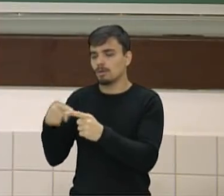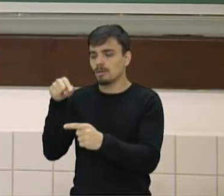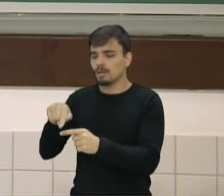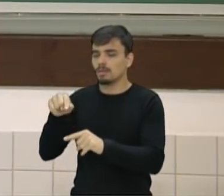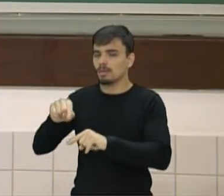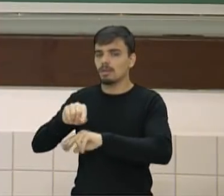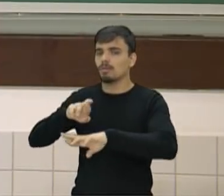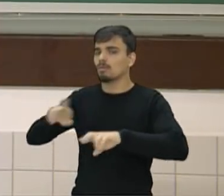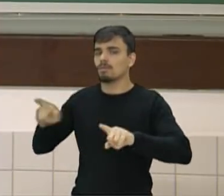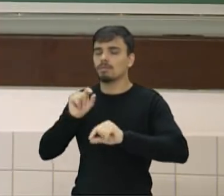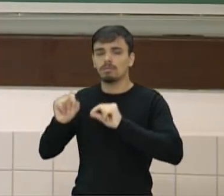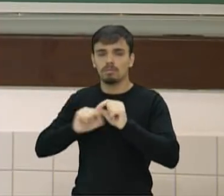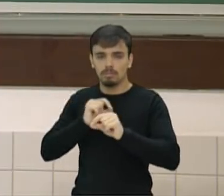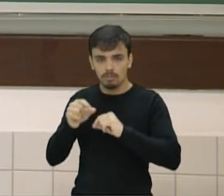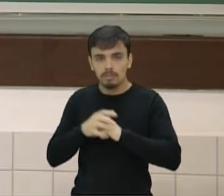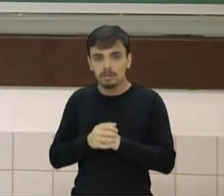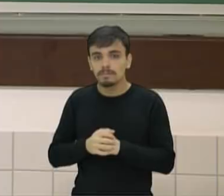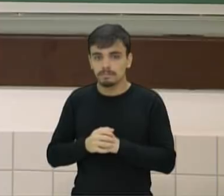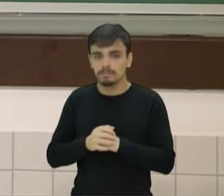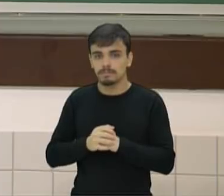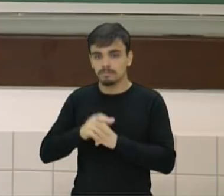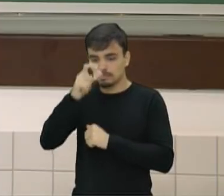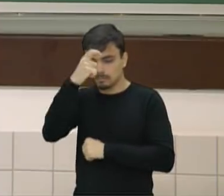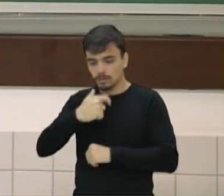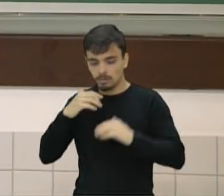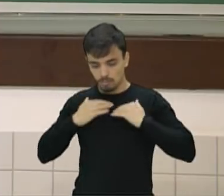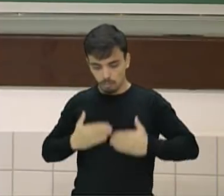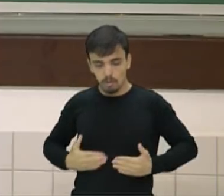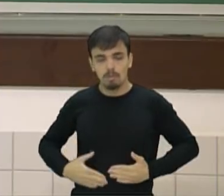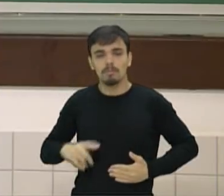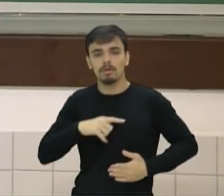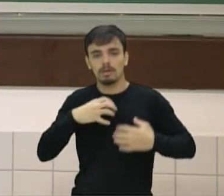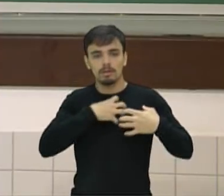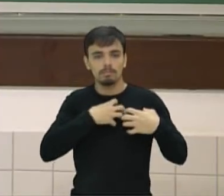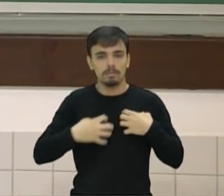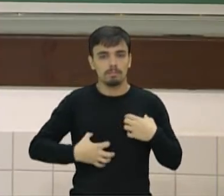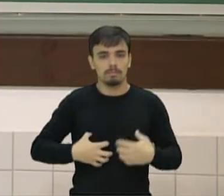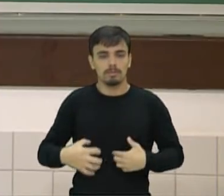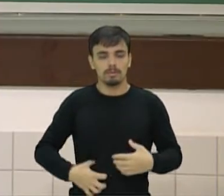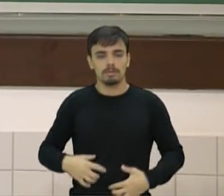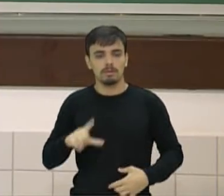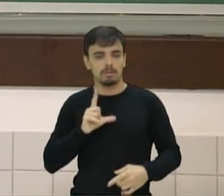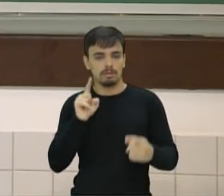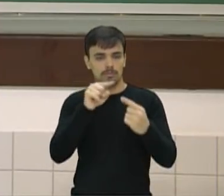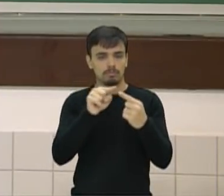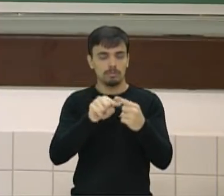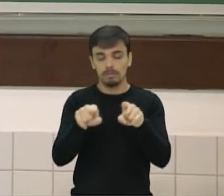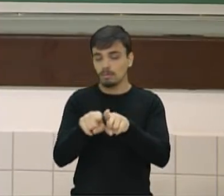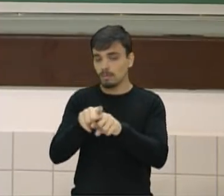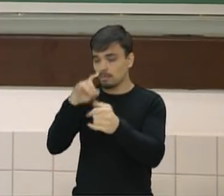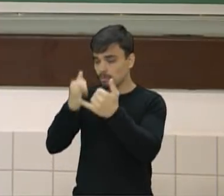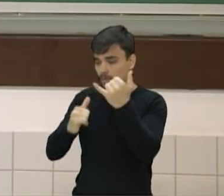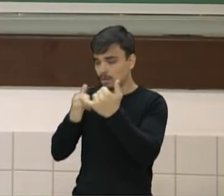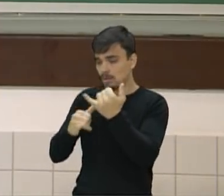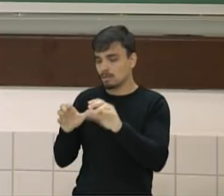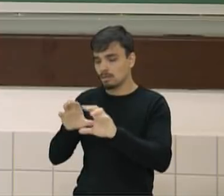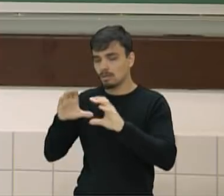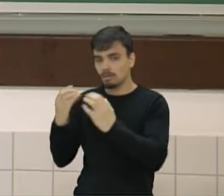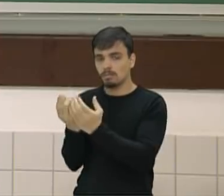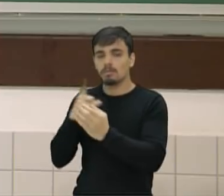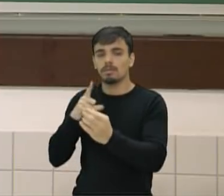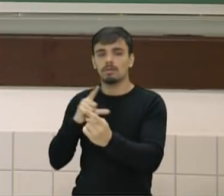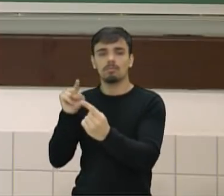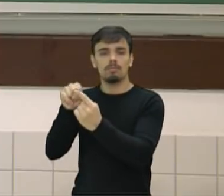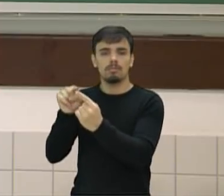função. Assim como no corpo, cada órgão tem uma função, na sociedade urbana, industrial, cada trabalho vai ter